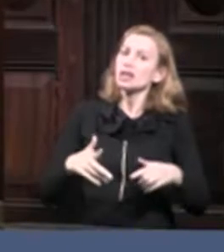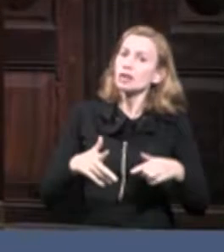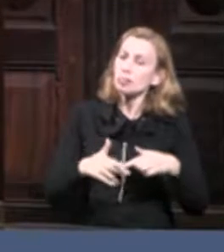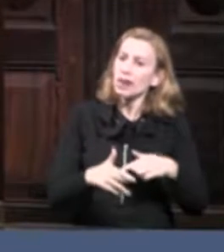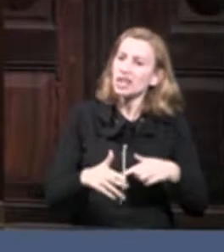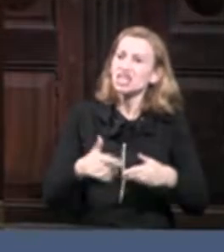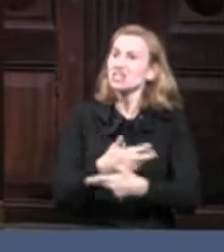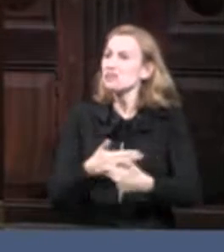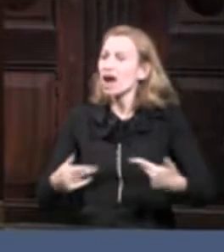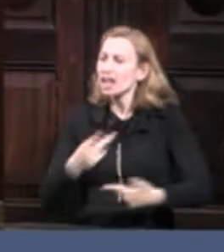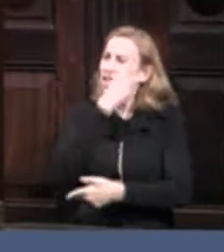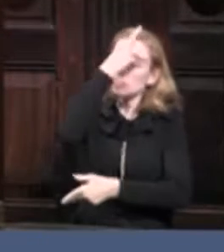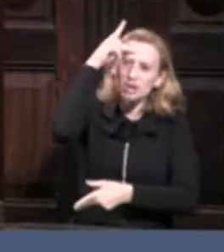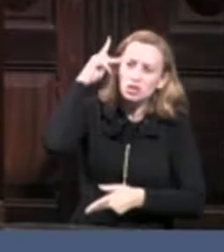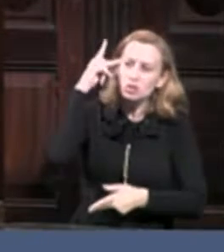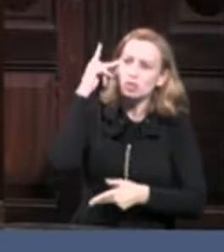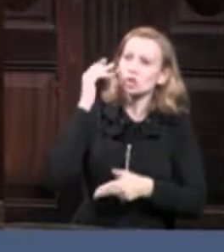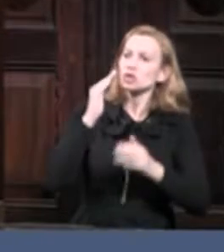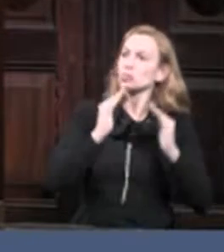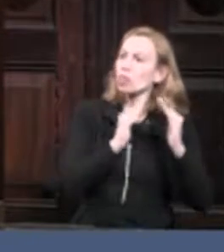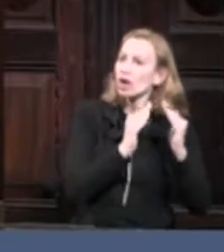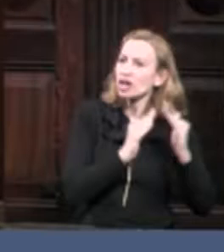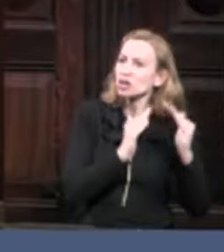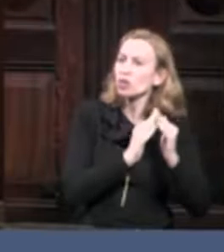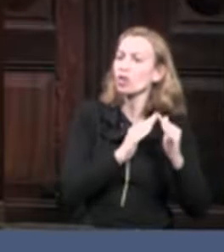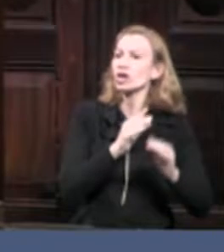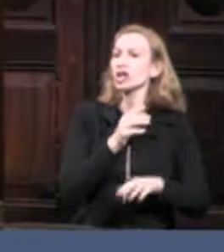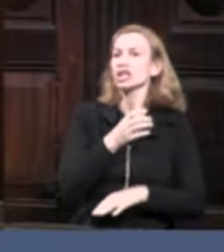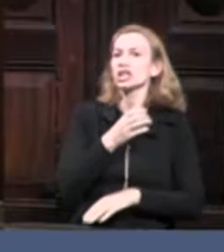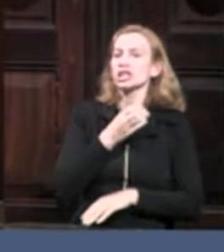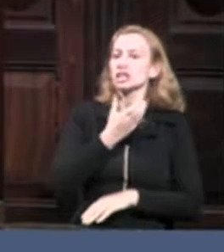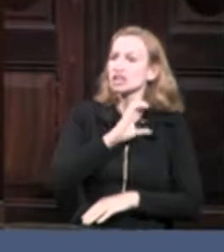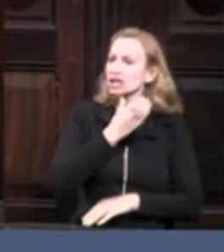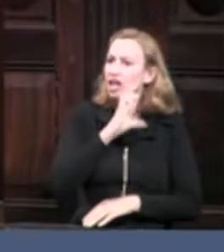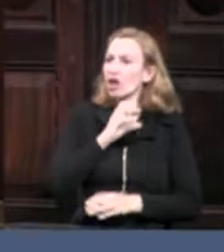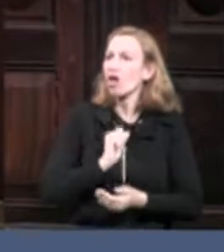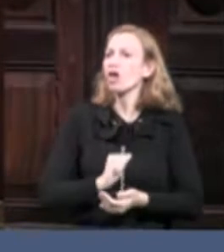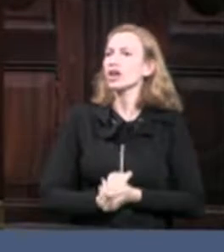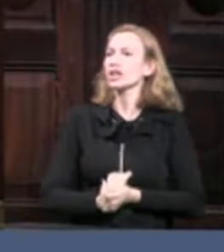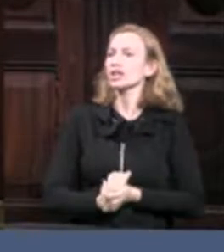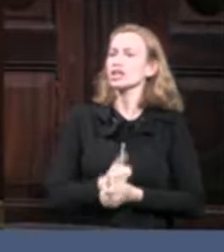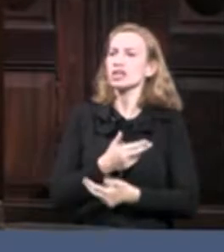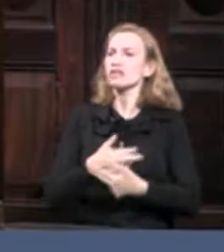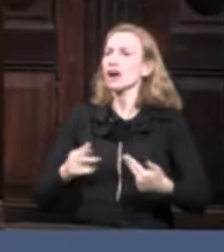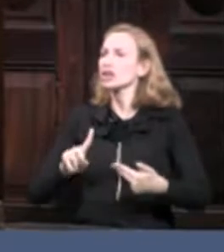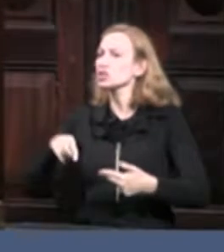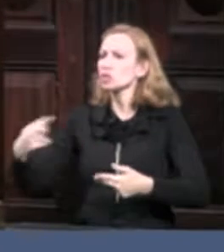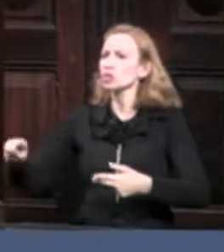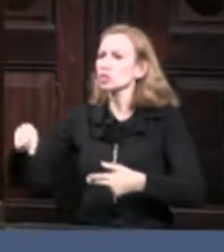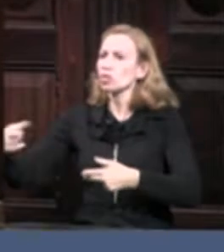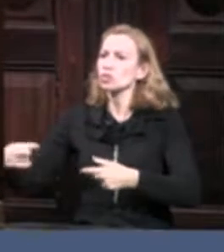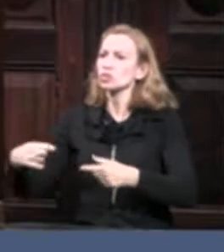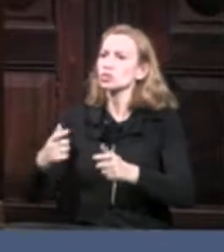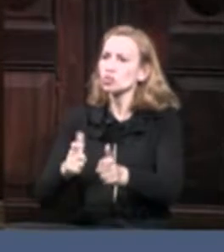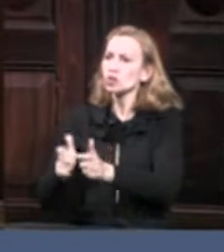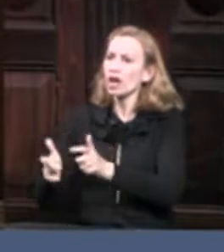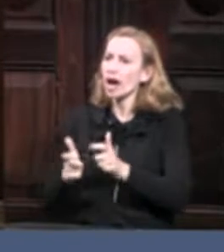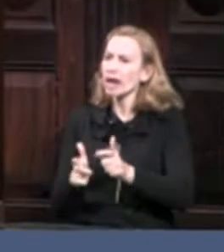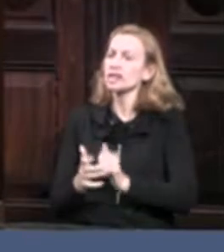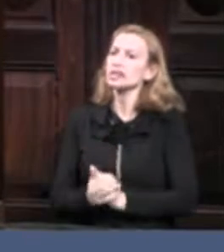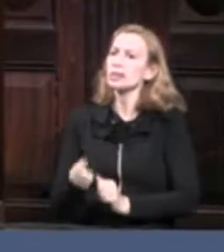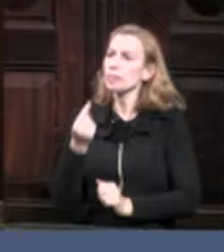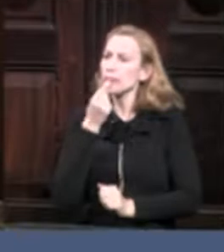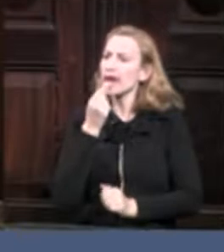de pessoas moradoras das diferentes regiões de Niterói, especialmente da região oceânica, de Charitas, Jurujuba, São